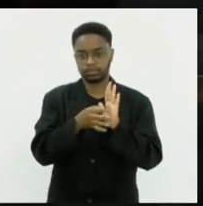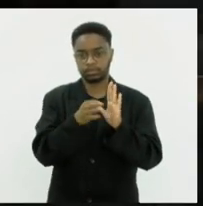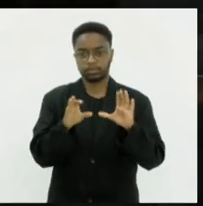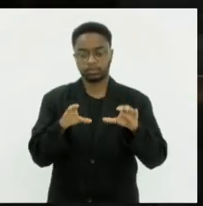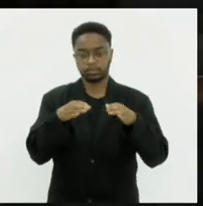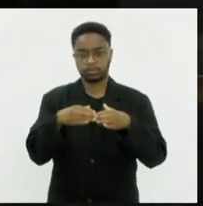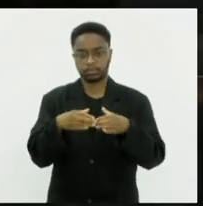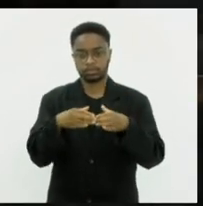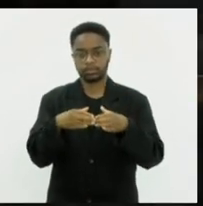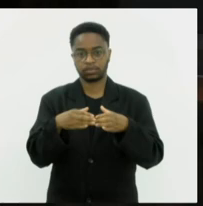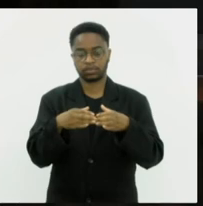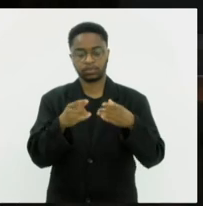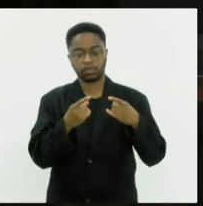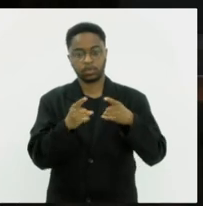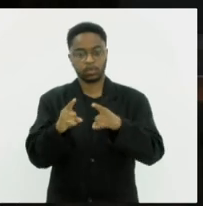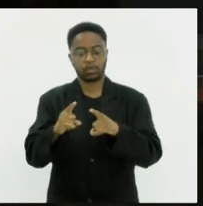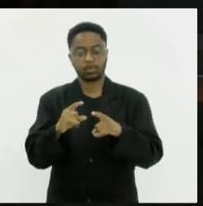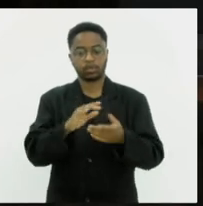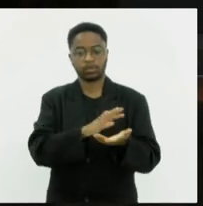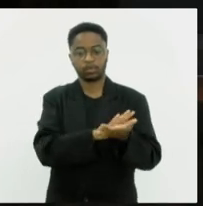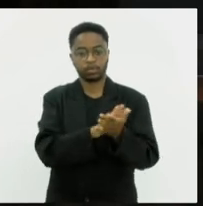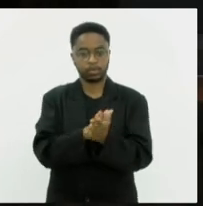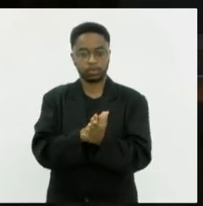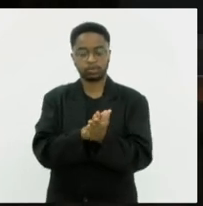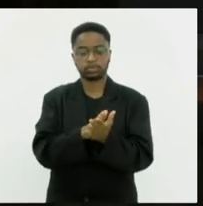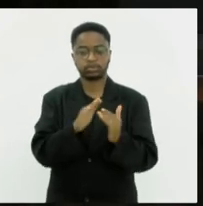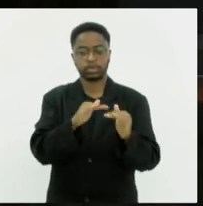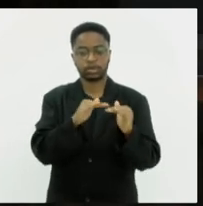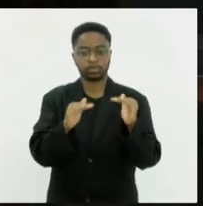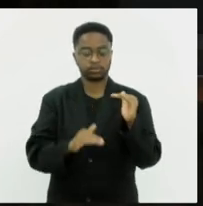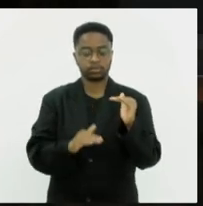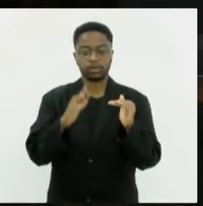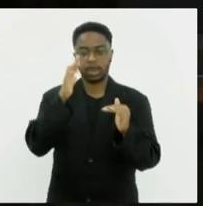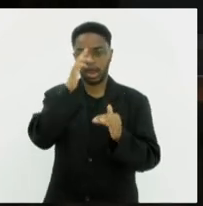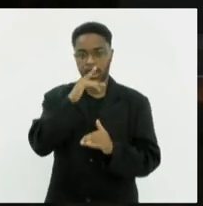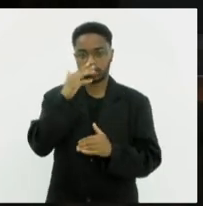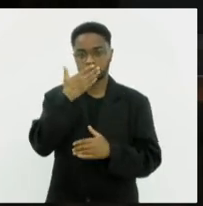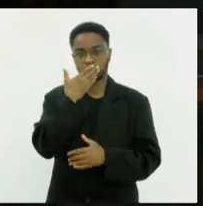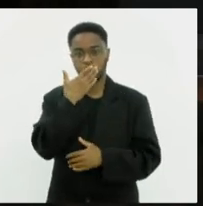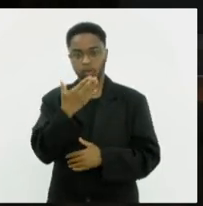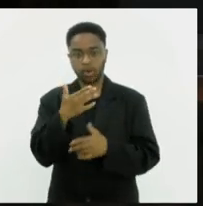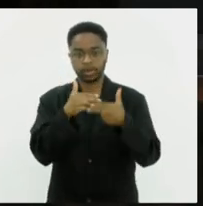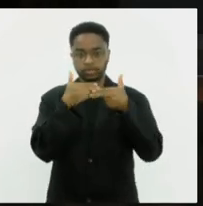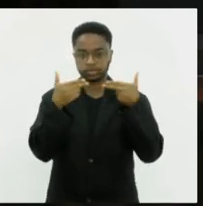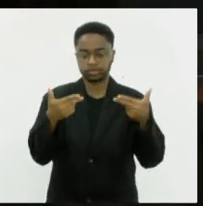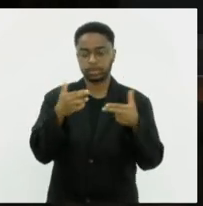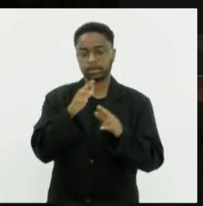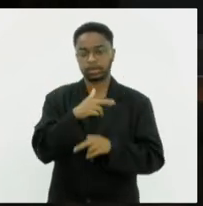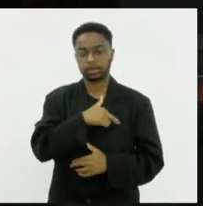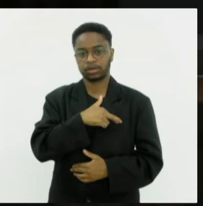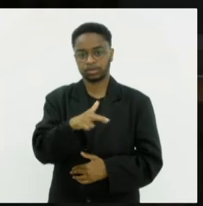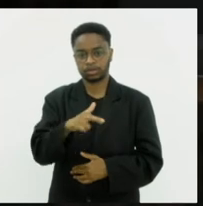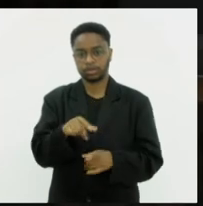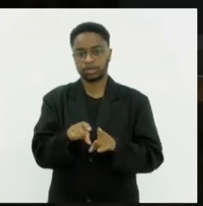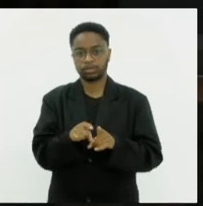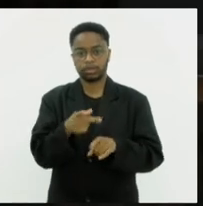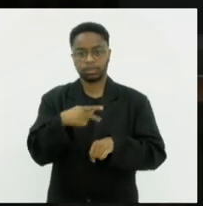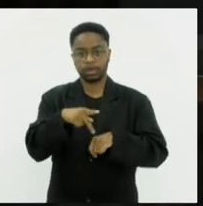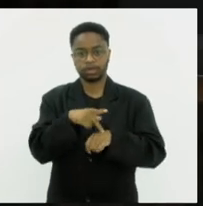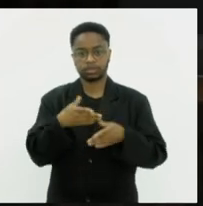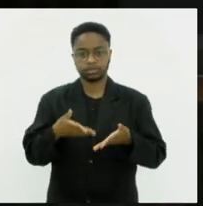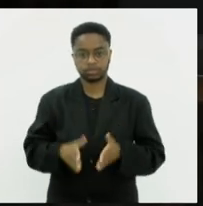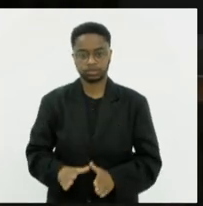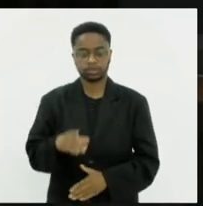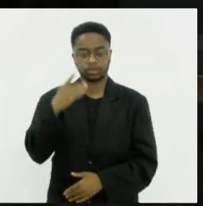Combate às Discriminações e Preconceitos de Raça, Cor, Etnia, Religião e Procedência Nacional,